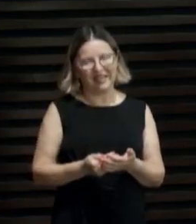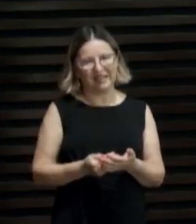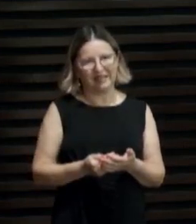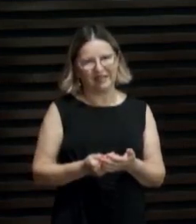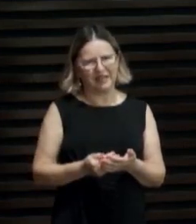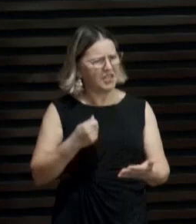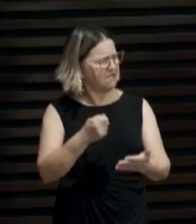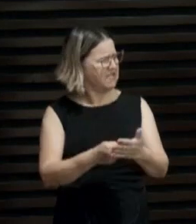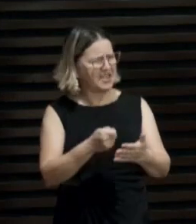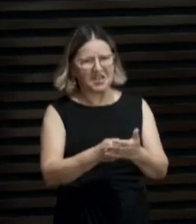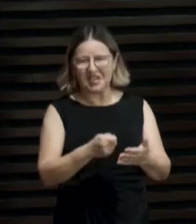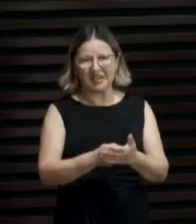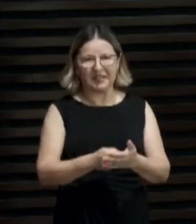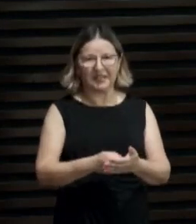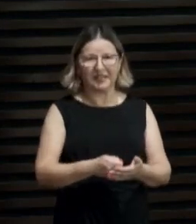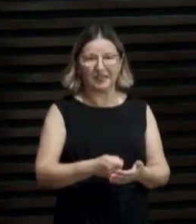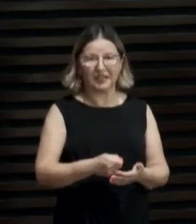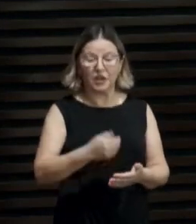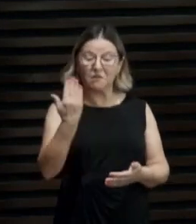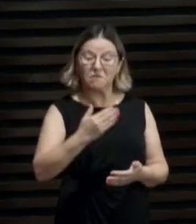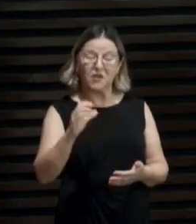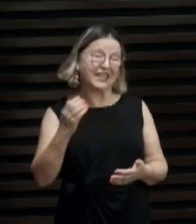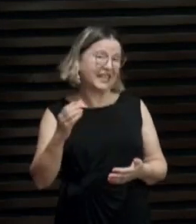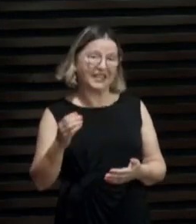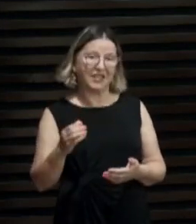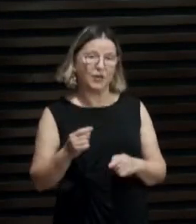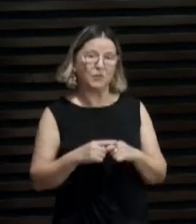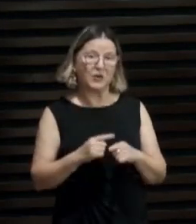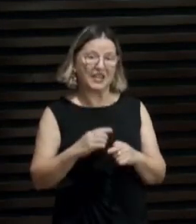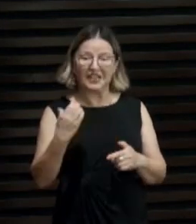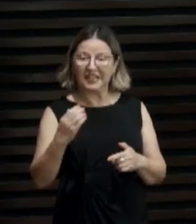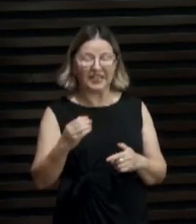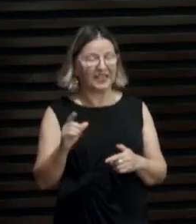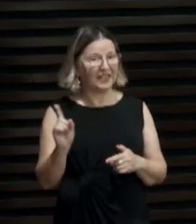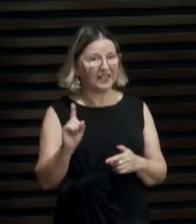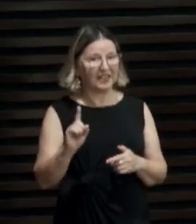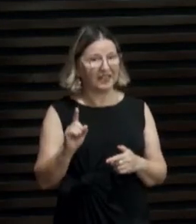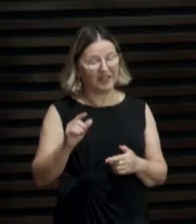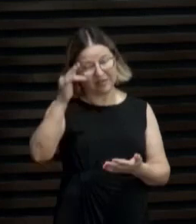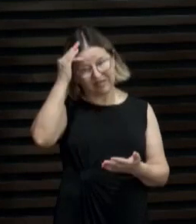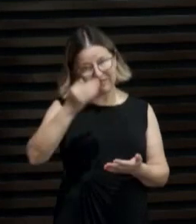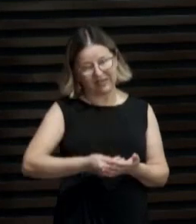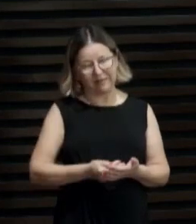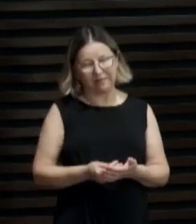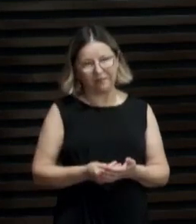exige comprovação científica. Por quê? Porque a ciência não é matéria de fé. Um dos